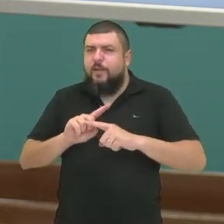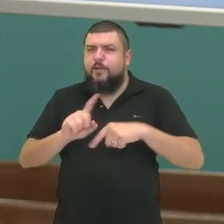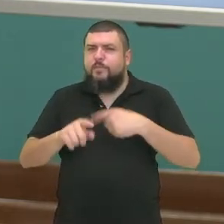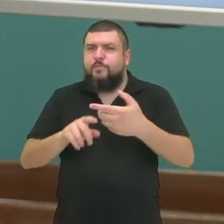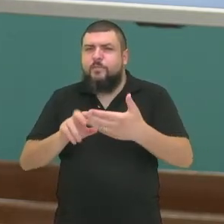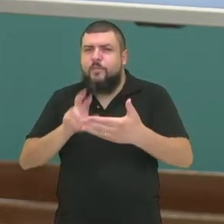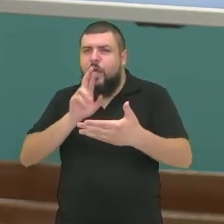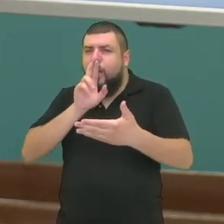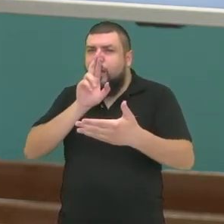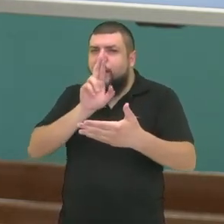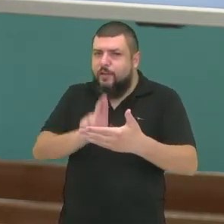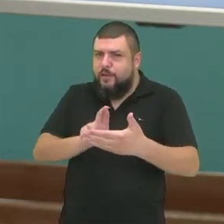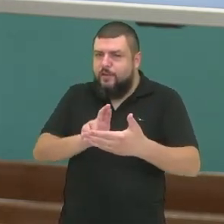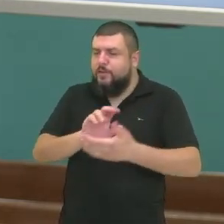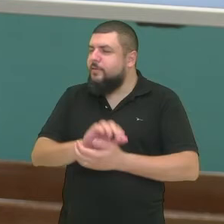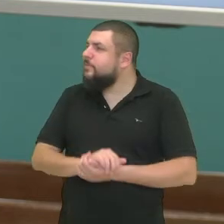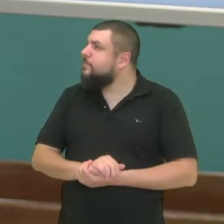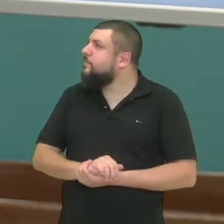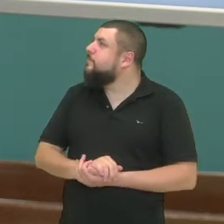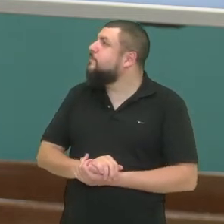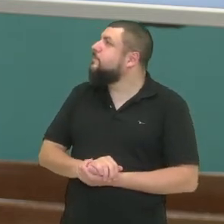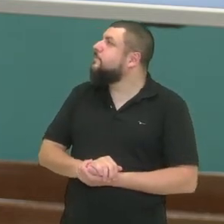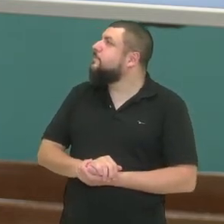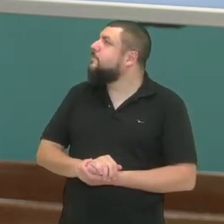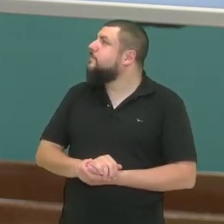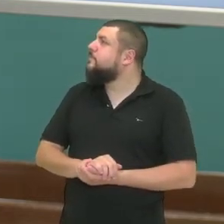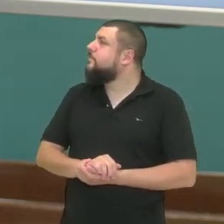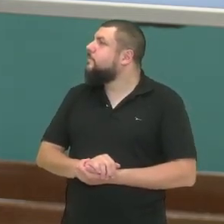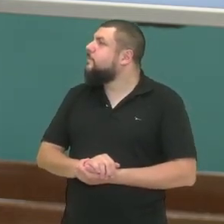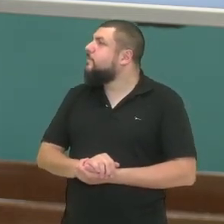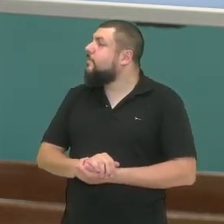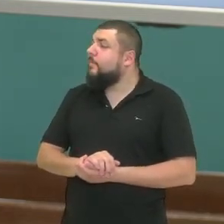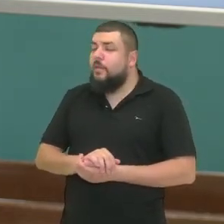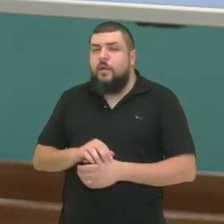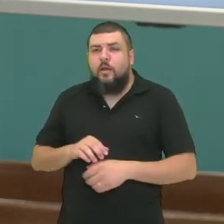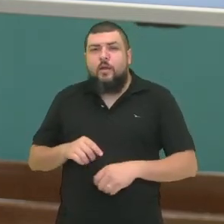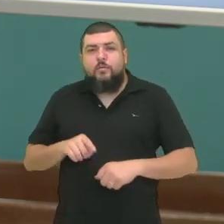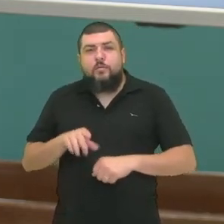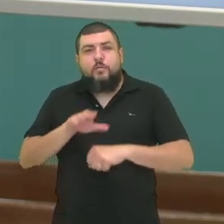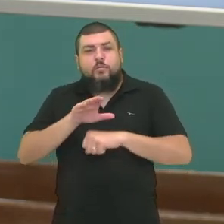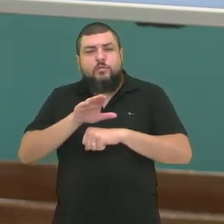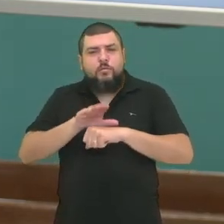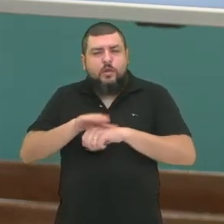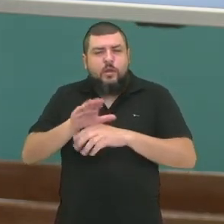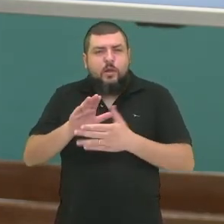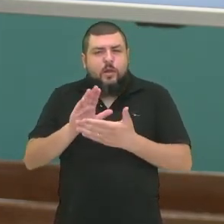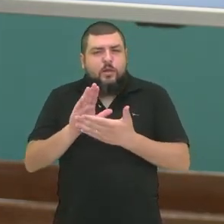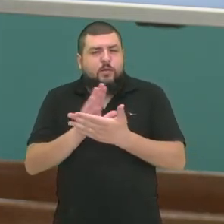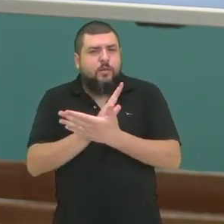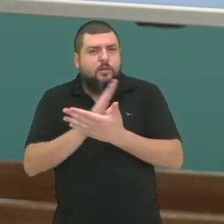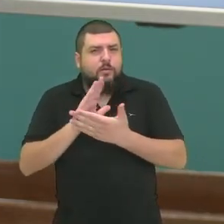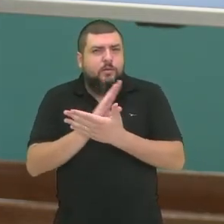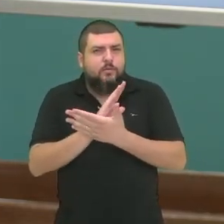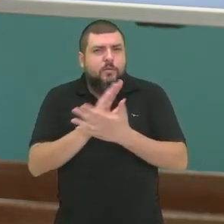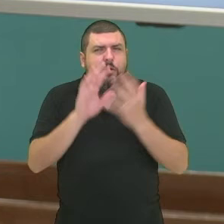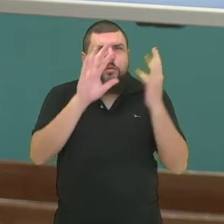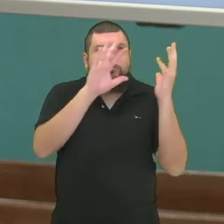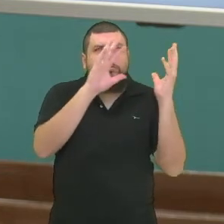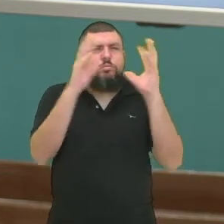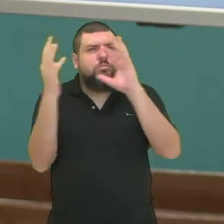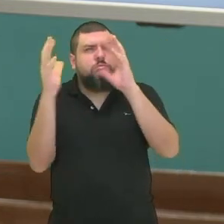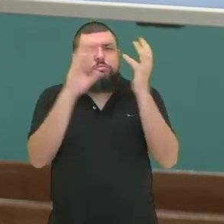as características aí, desenvolvam então e se desenvolvem, né, de acordo com o tipo de clima, relevo, solo,